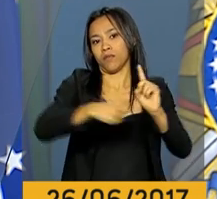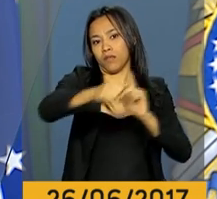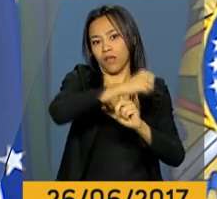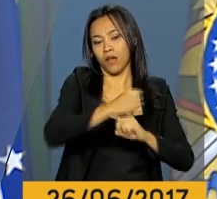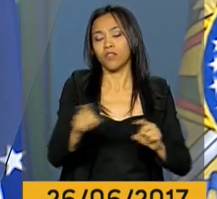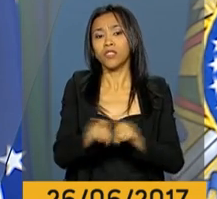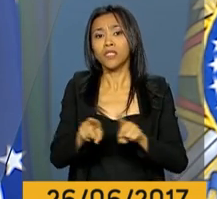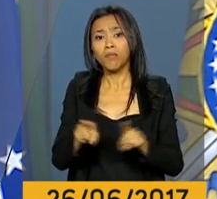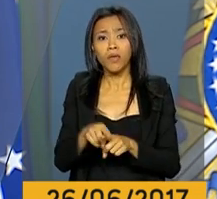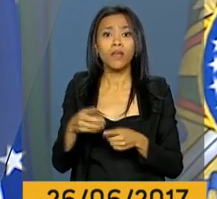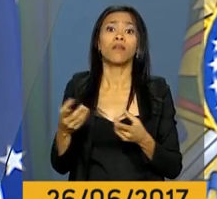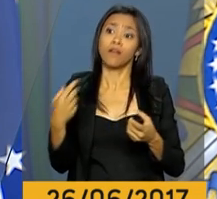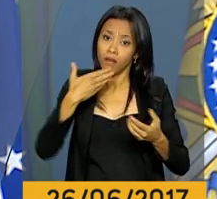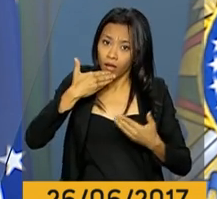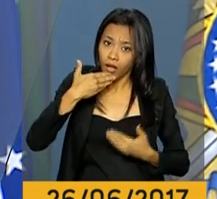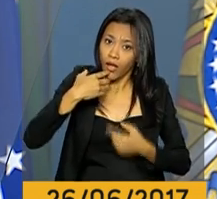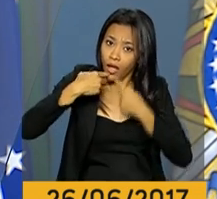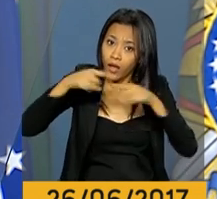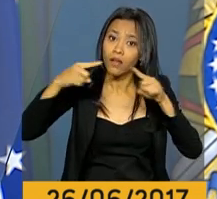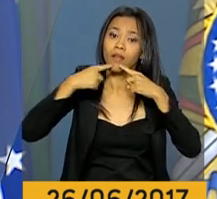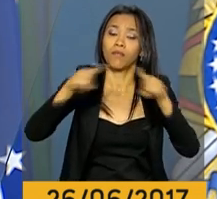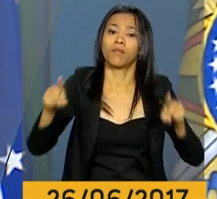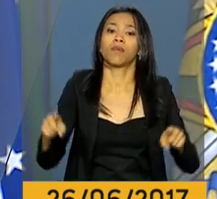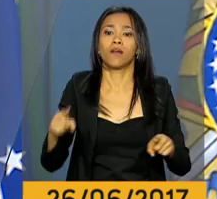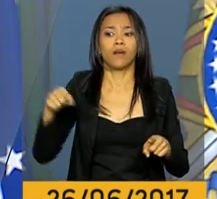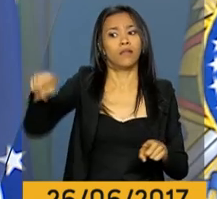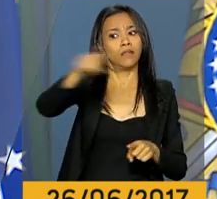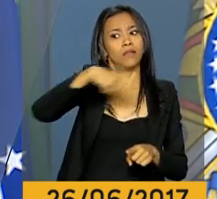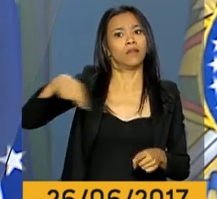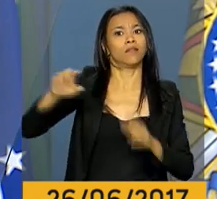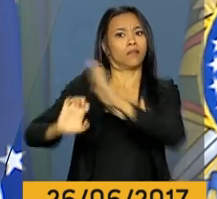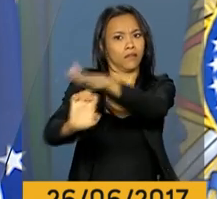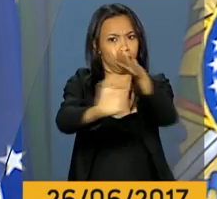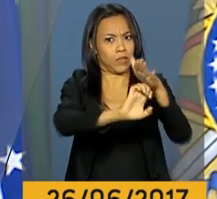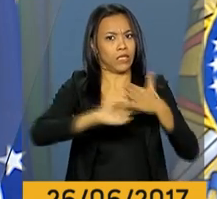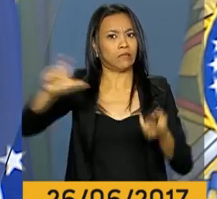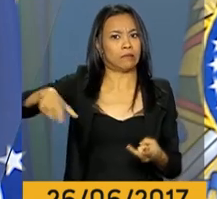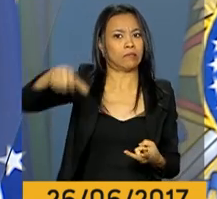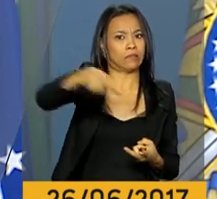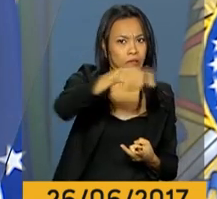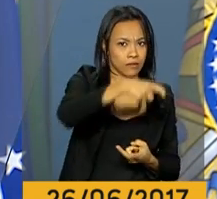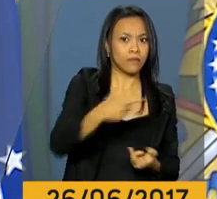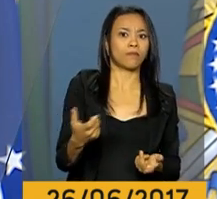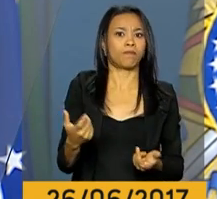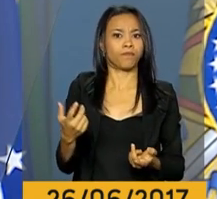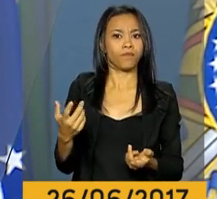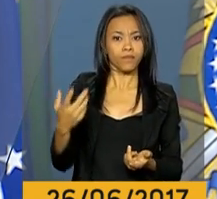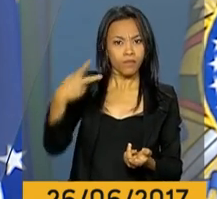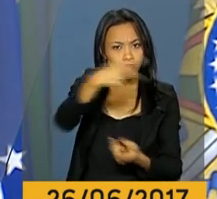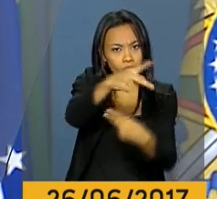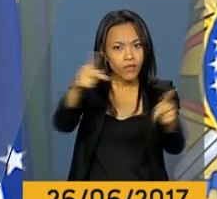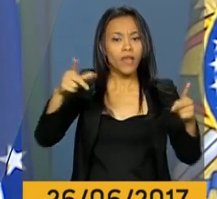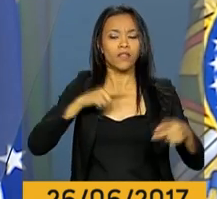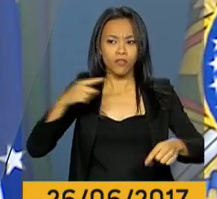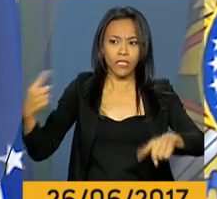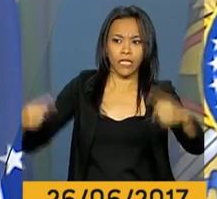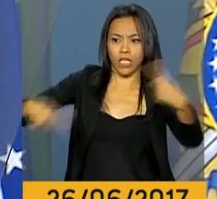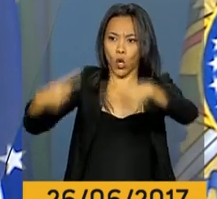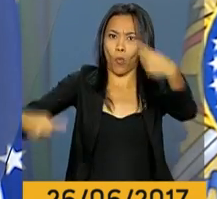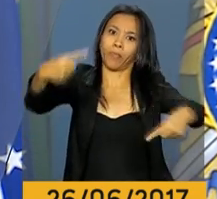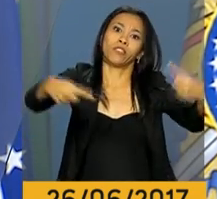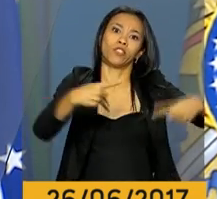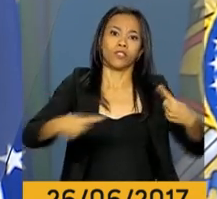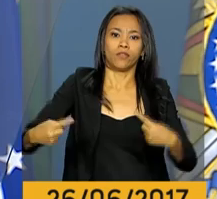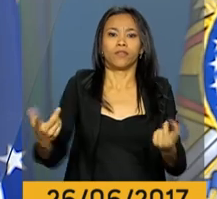para reclamarem eventualmente das operadoras naturalmente custos mais competitivos em terceiro